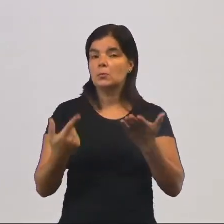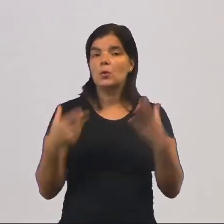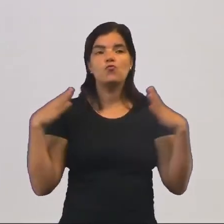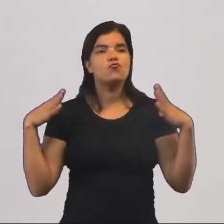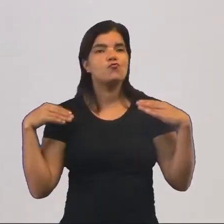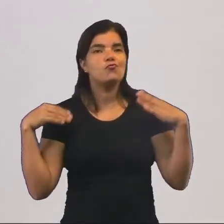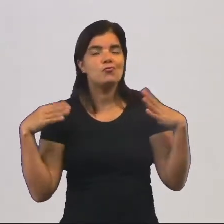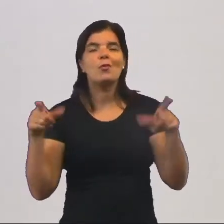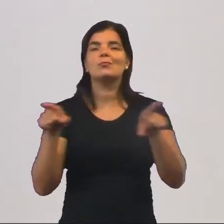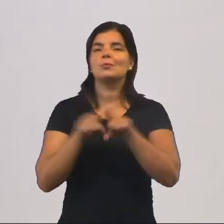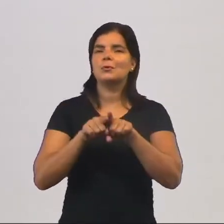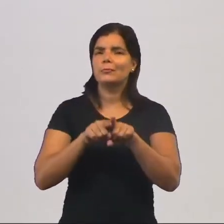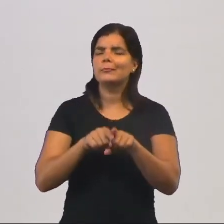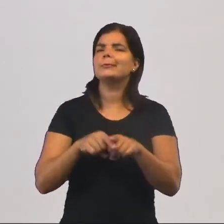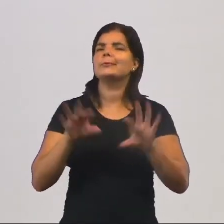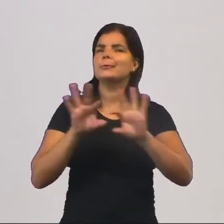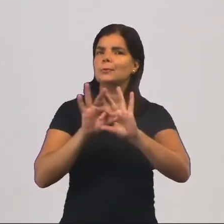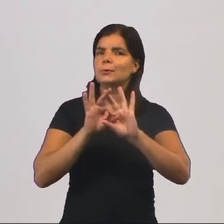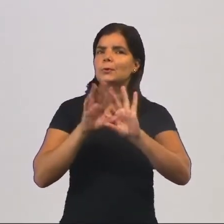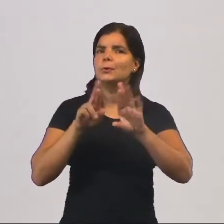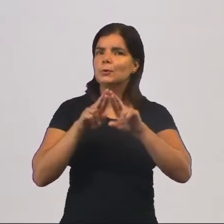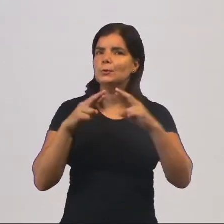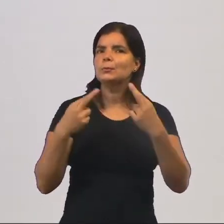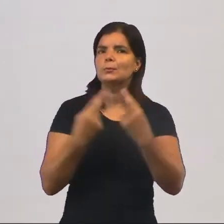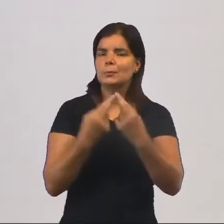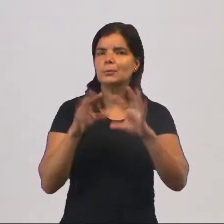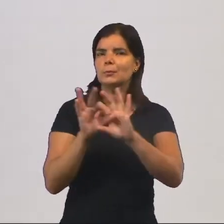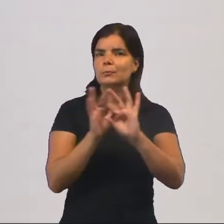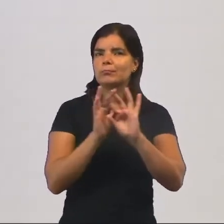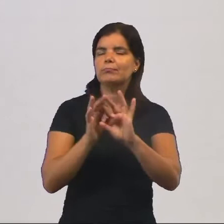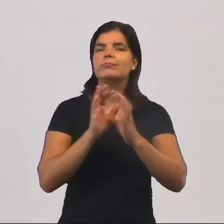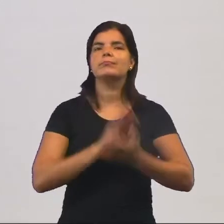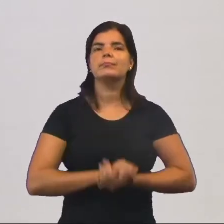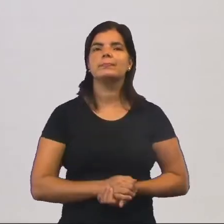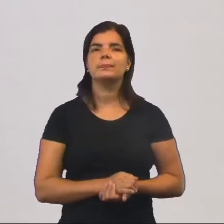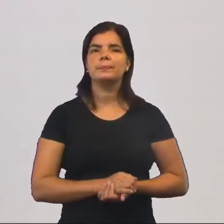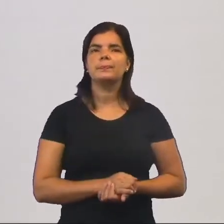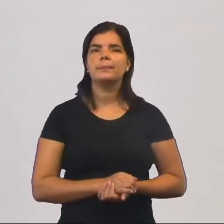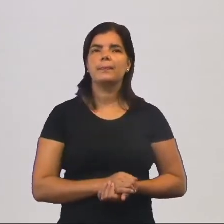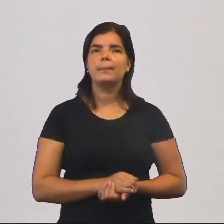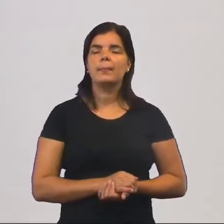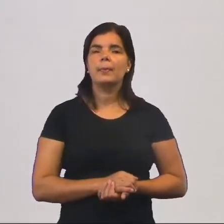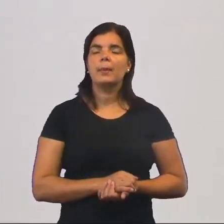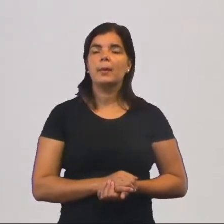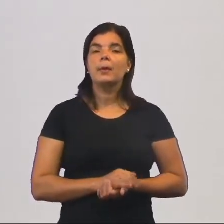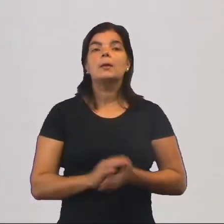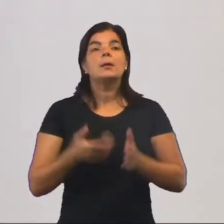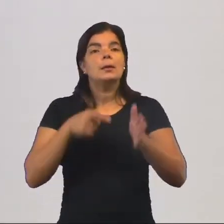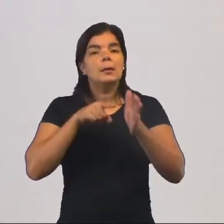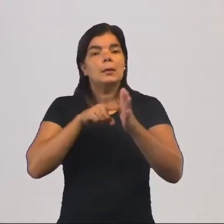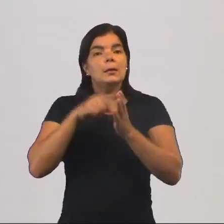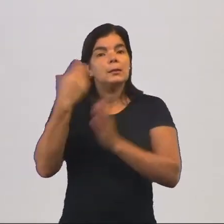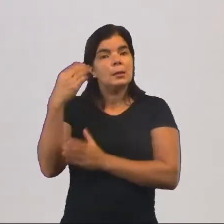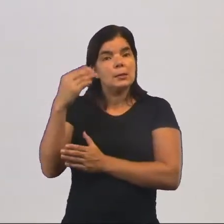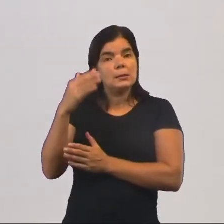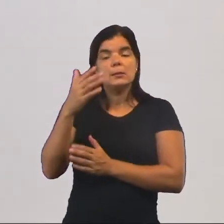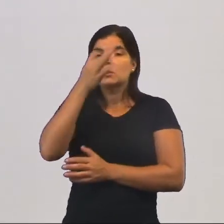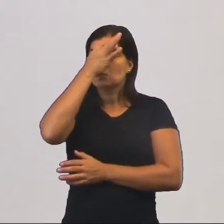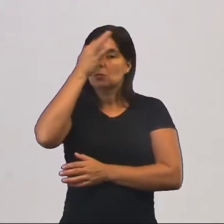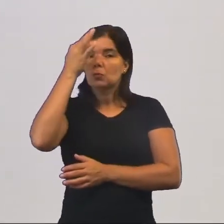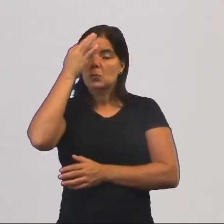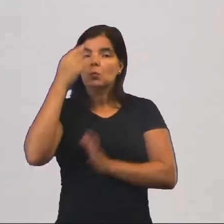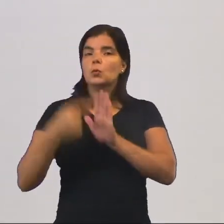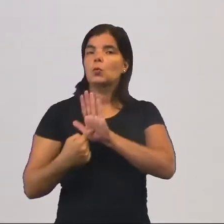forma humanizada, que foi muito conhecido dessa época, certo? E na ciência e na filosofia, a